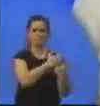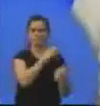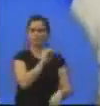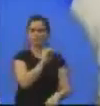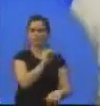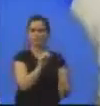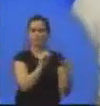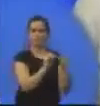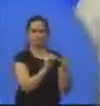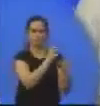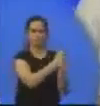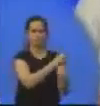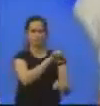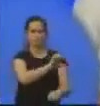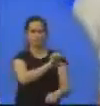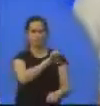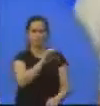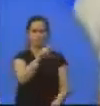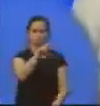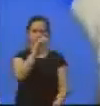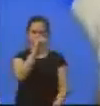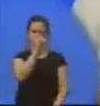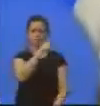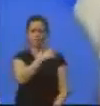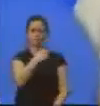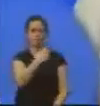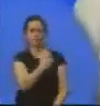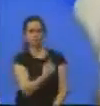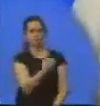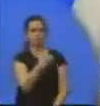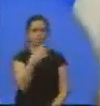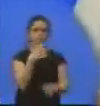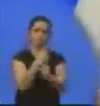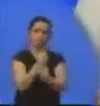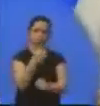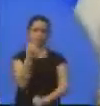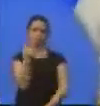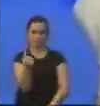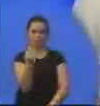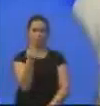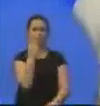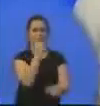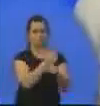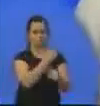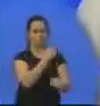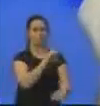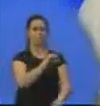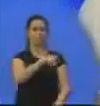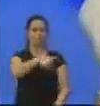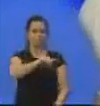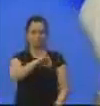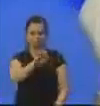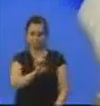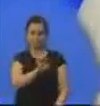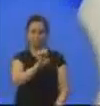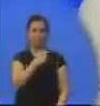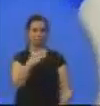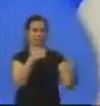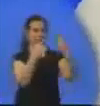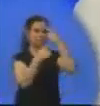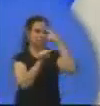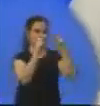zero, nós ficamos com 1 elevado a zero, que é 1, dividido por 1. Portanto, deu 1. Encontramos o valor do limite. A indeterminação